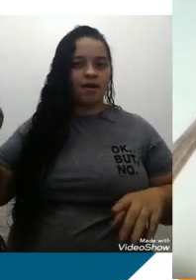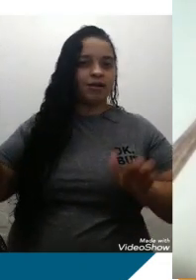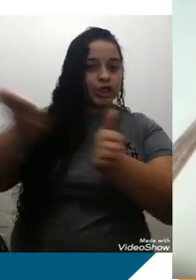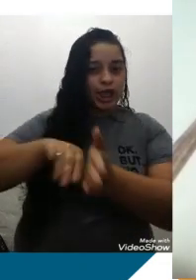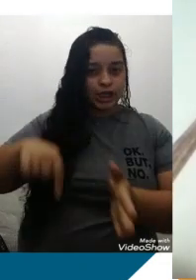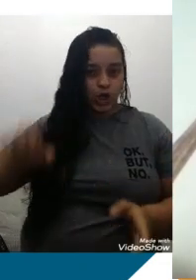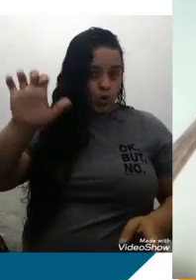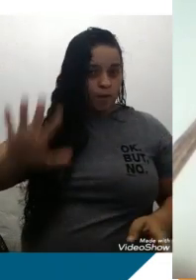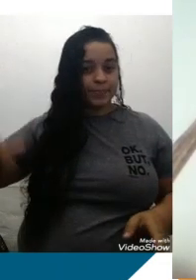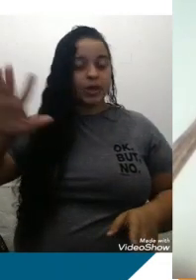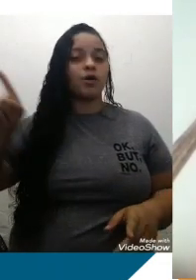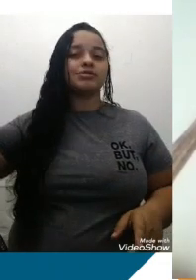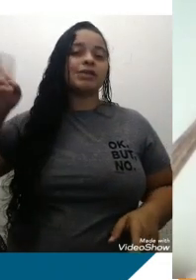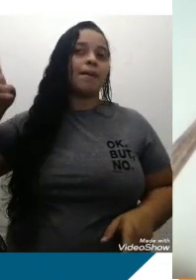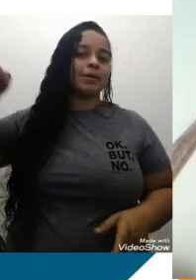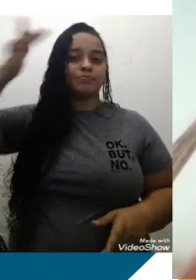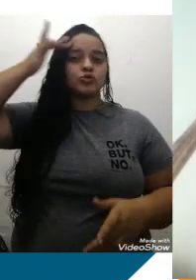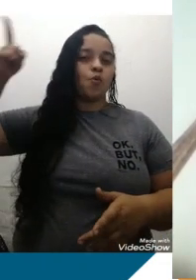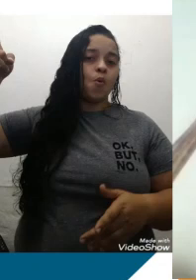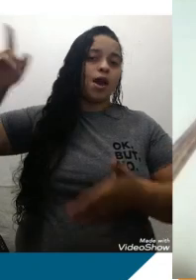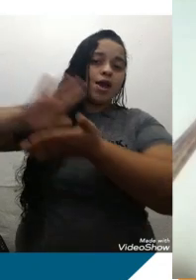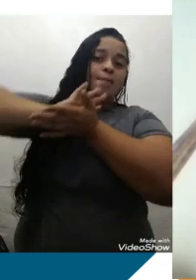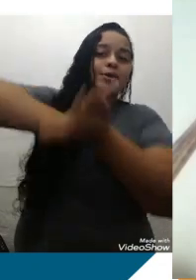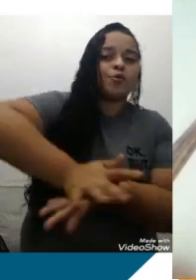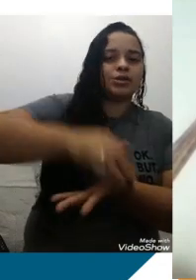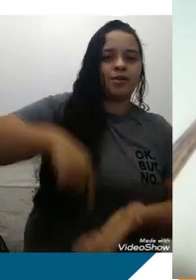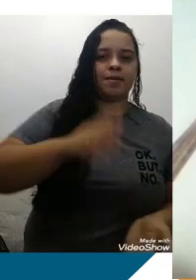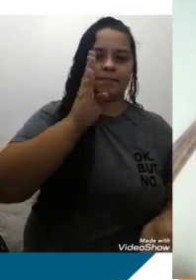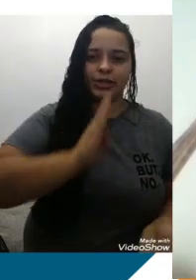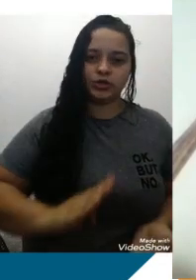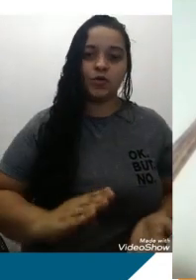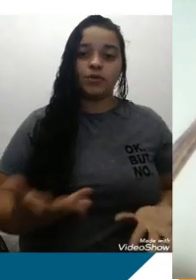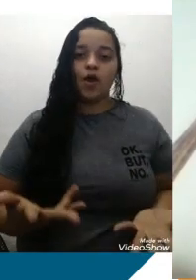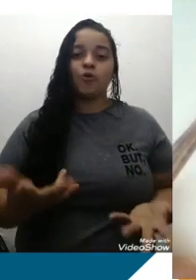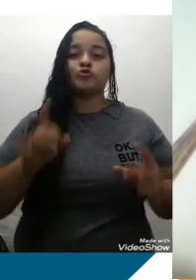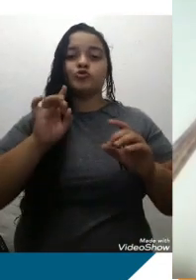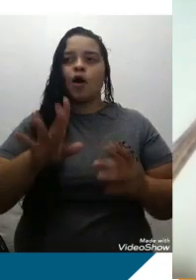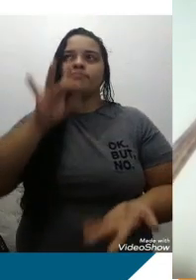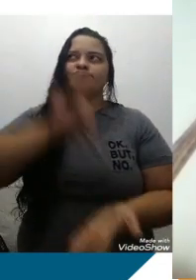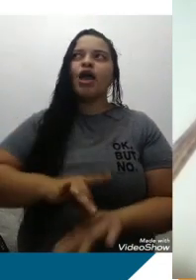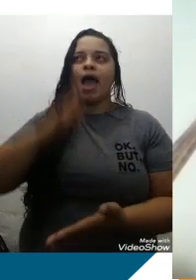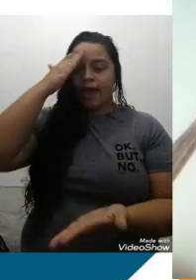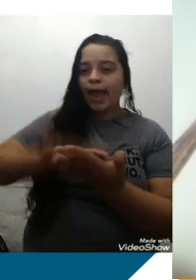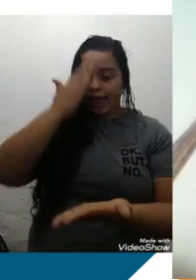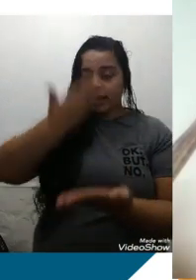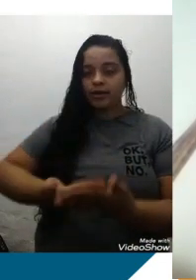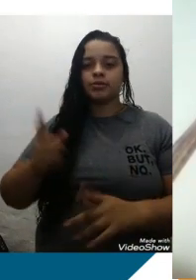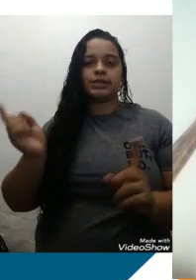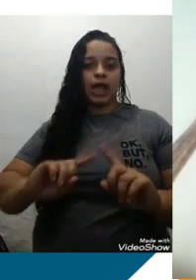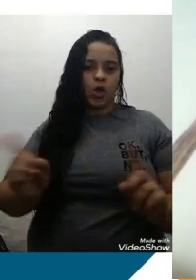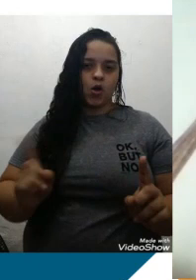foi um olhar muito cheio de muito carregado de preconceito. Então, a gente não pode aceitar como verdade sobre os índios tudo aquilo